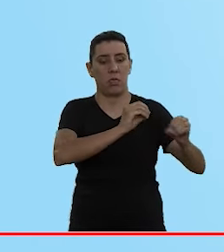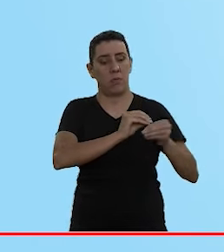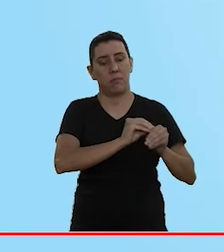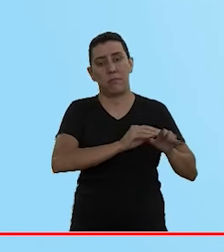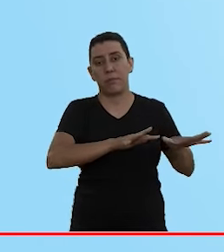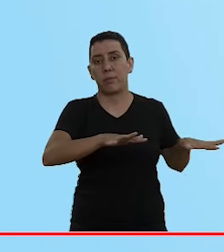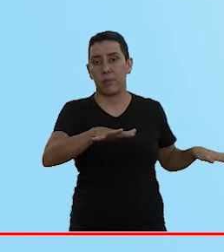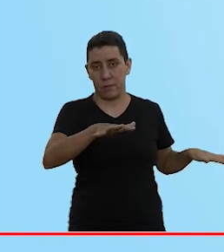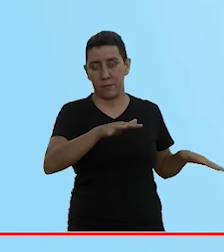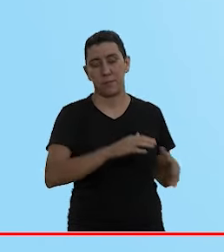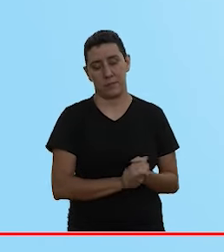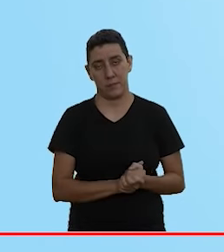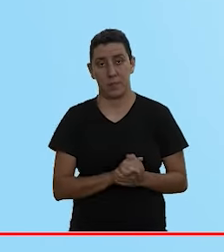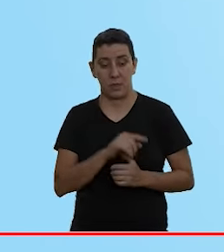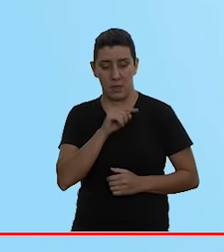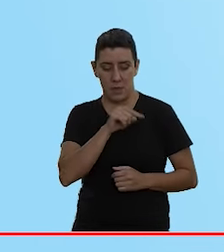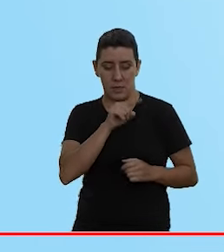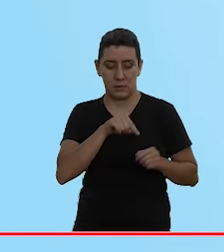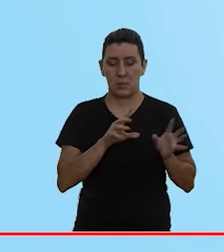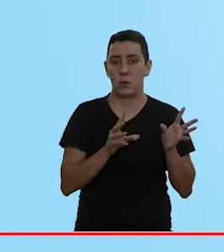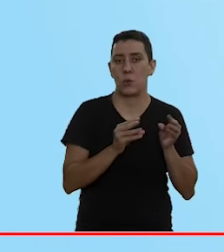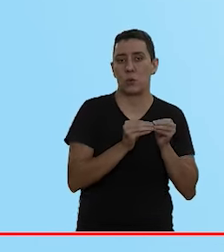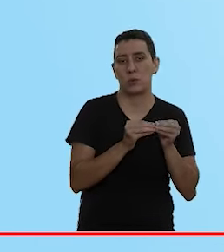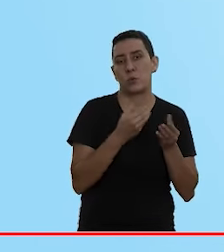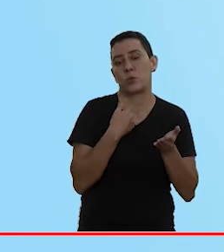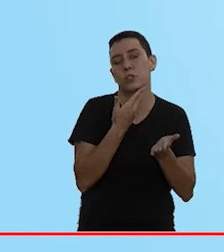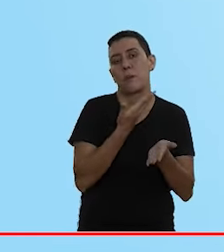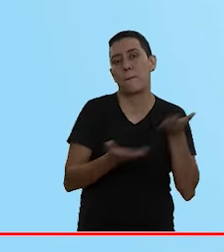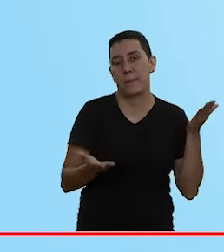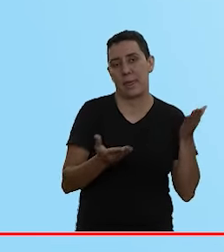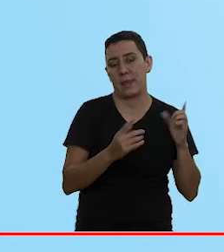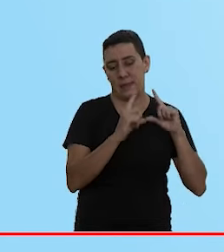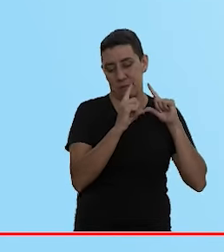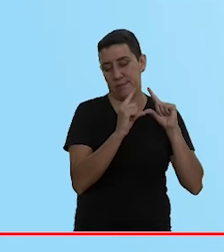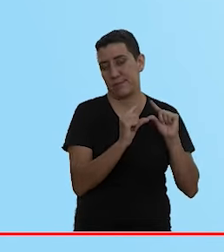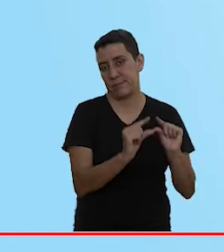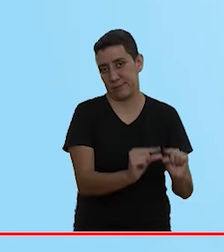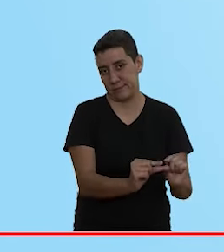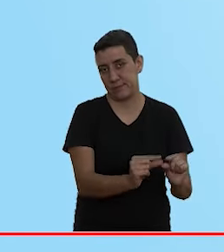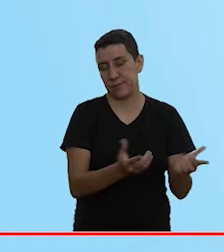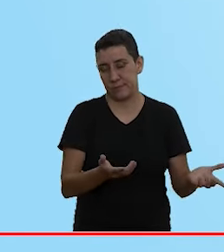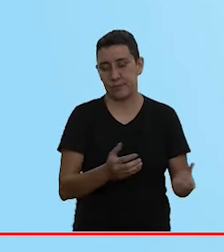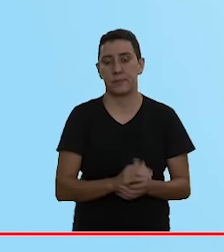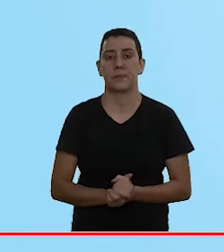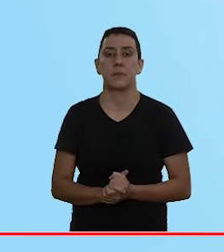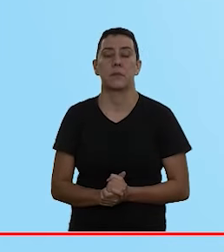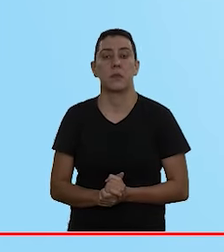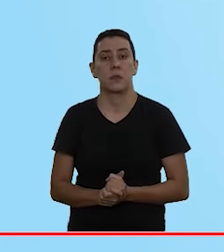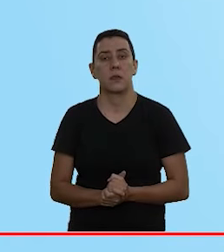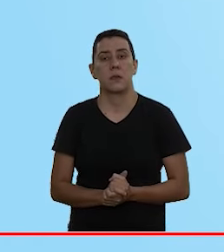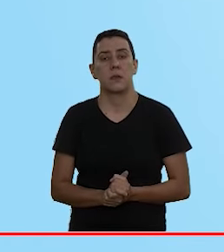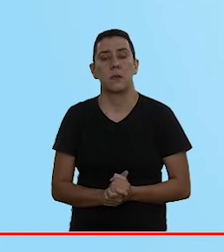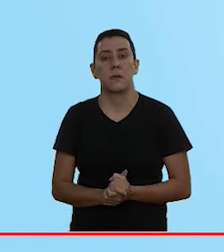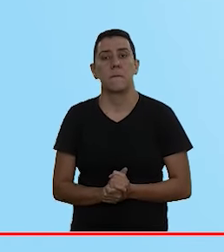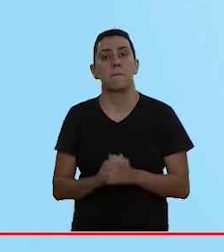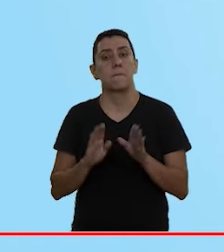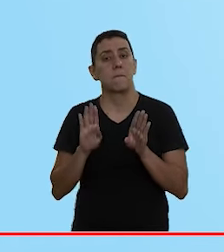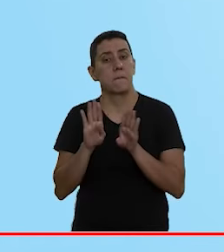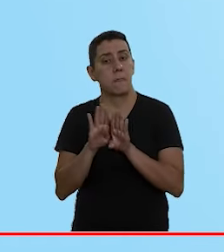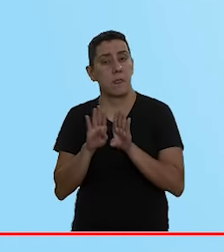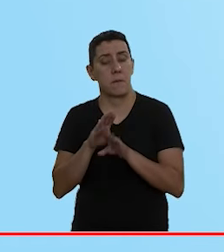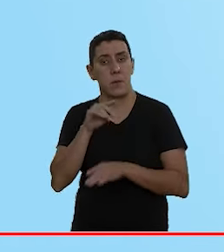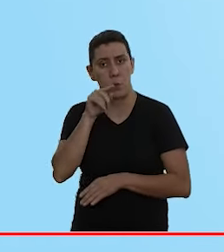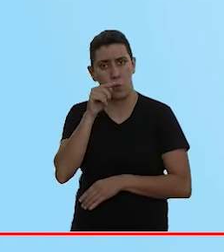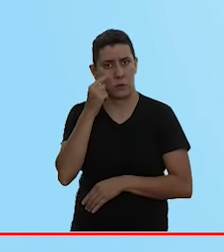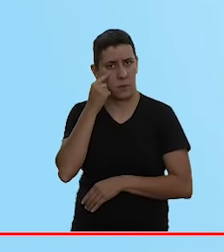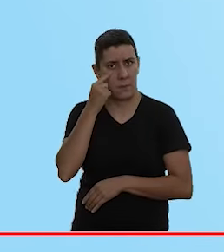Então esse basicamente é um resumo do efeito PID, né? O efeito de degradação induzida. E quando a gente observa